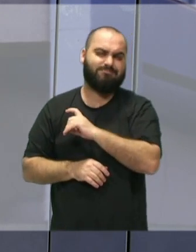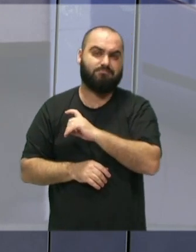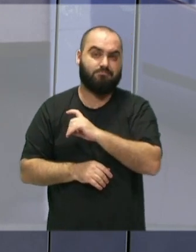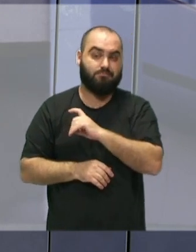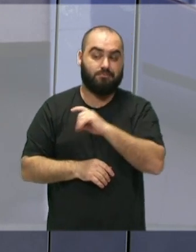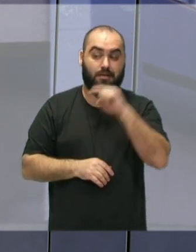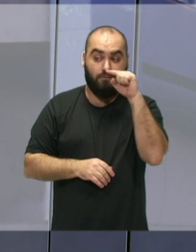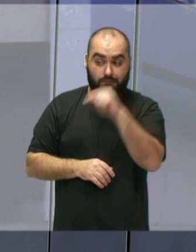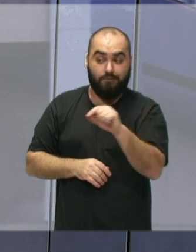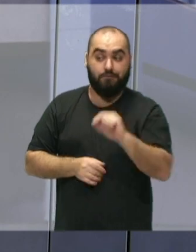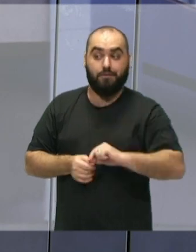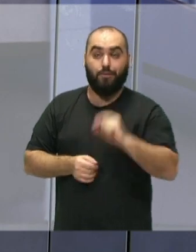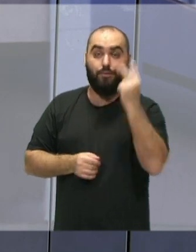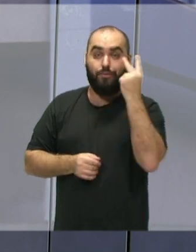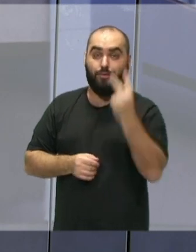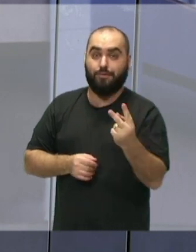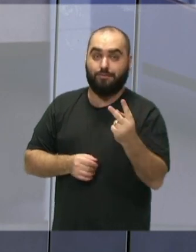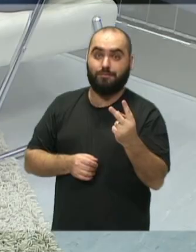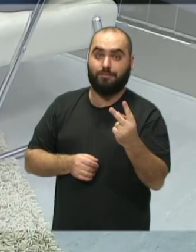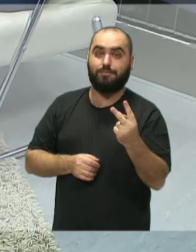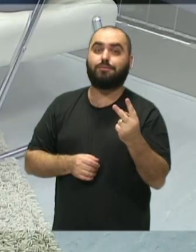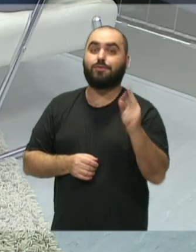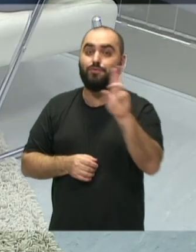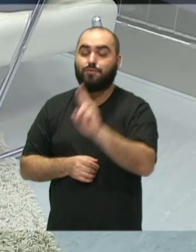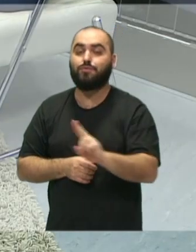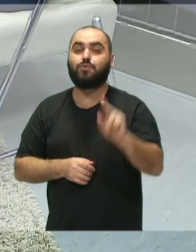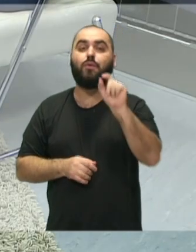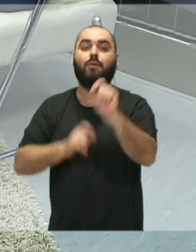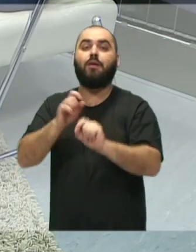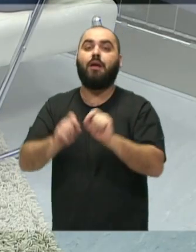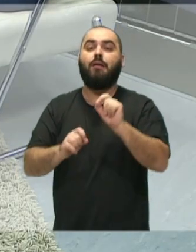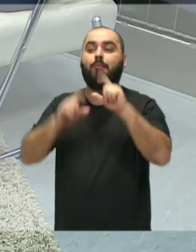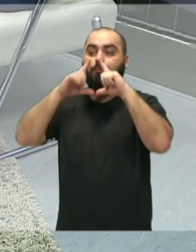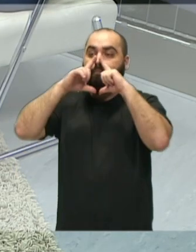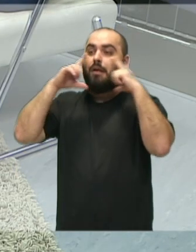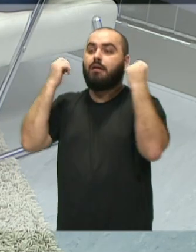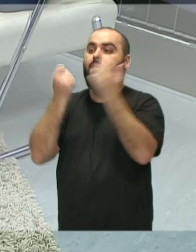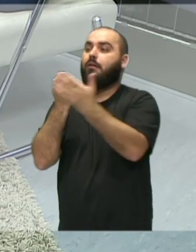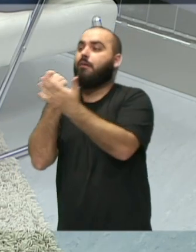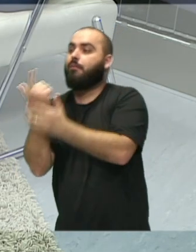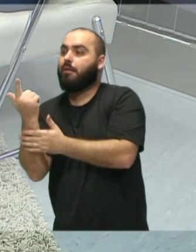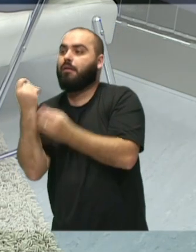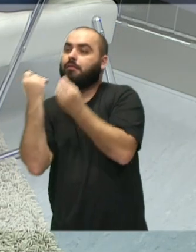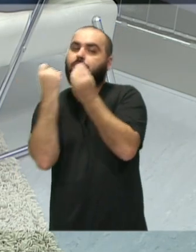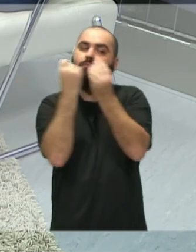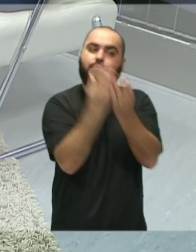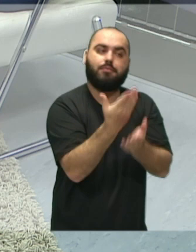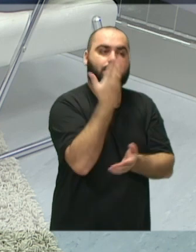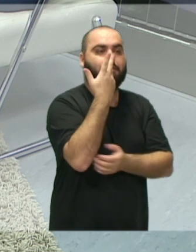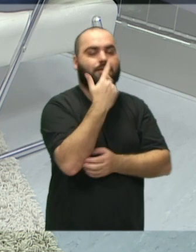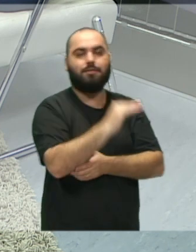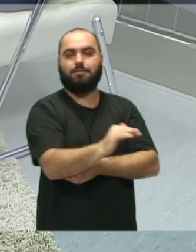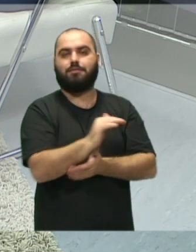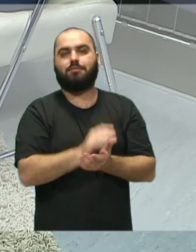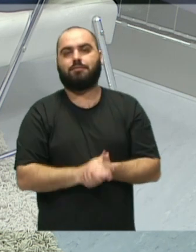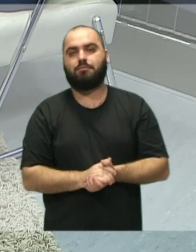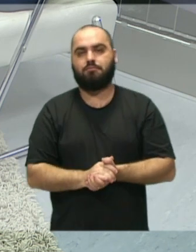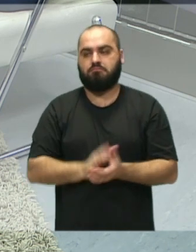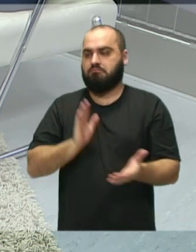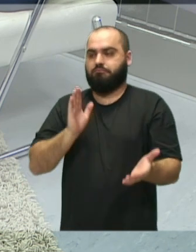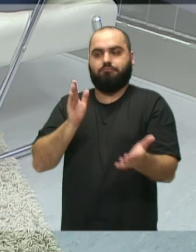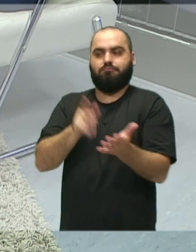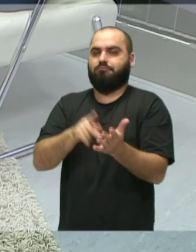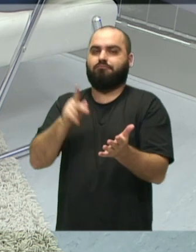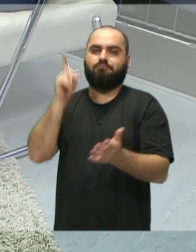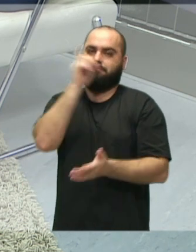dois. Foi utilizada a desculpa que as máscaras seriam compradas para serem dadas para as crianças e não foi essa a